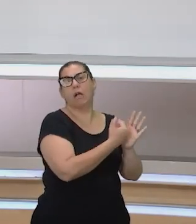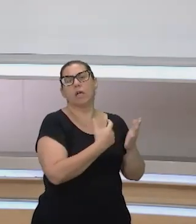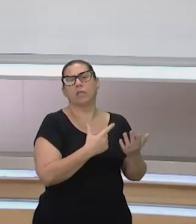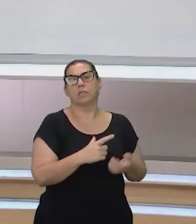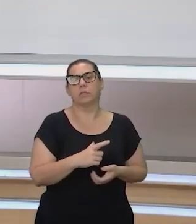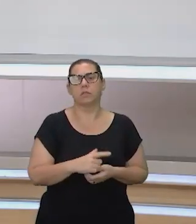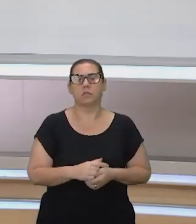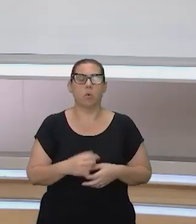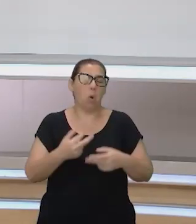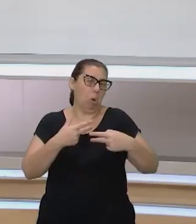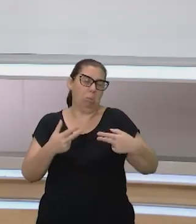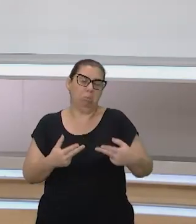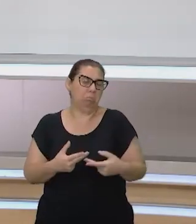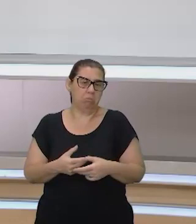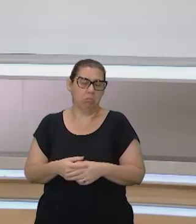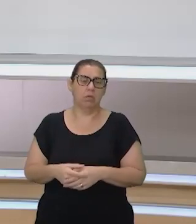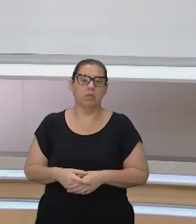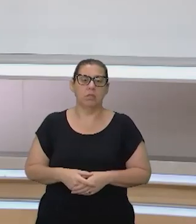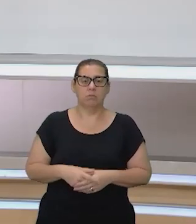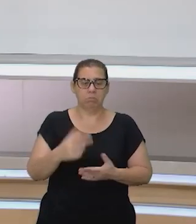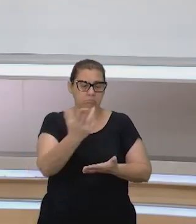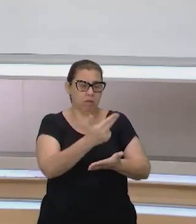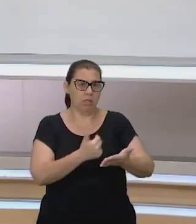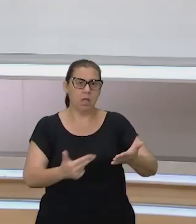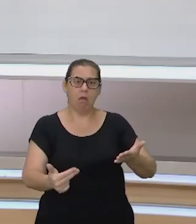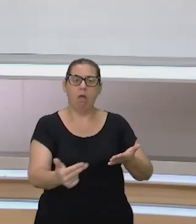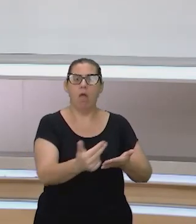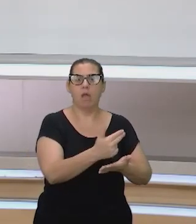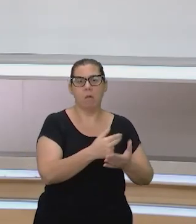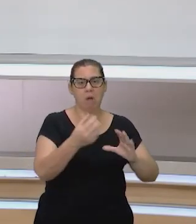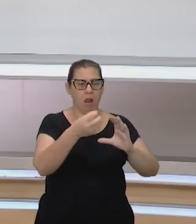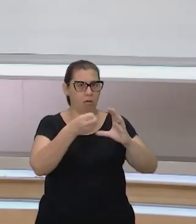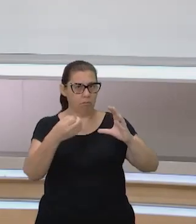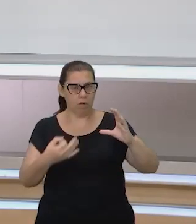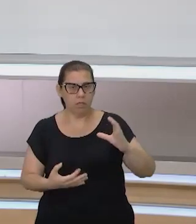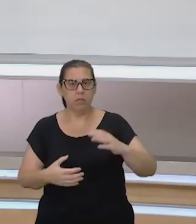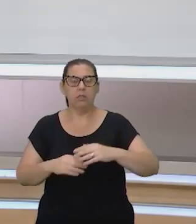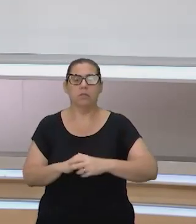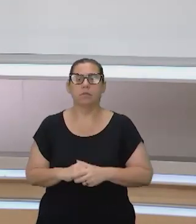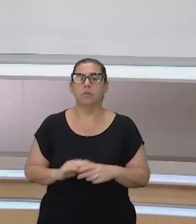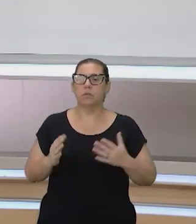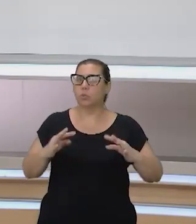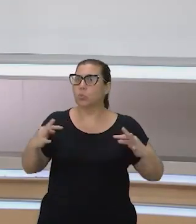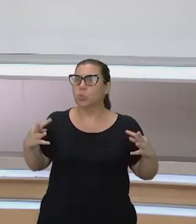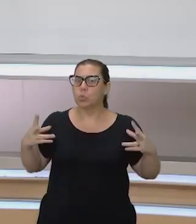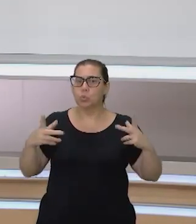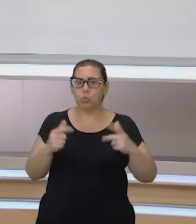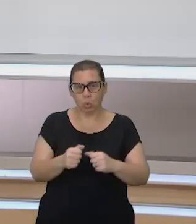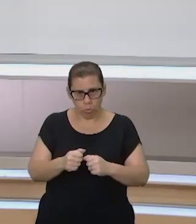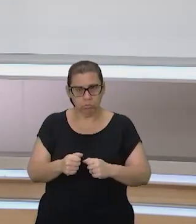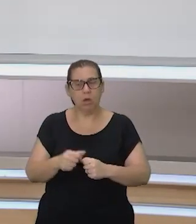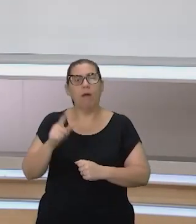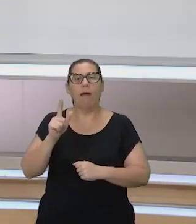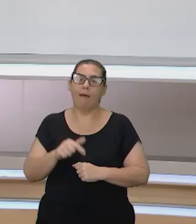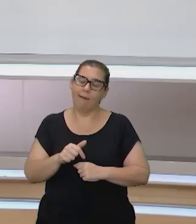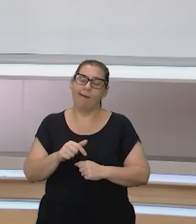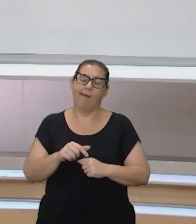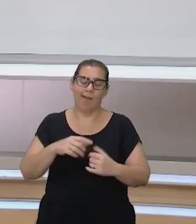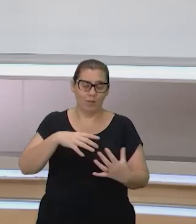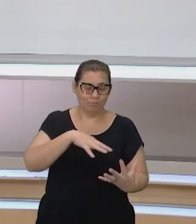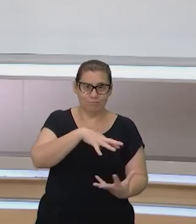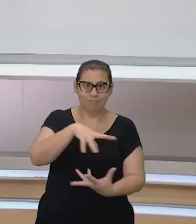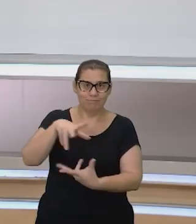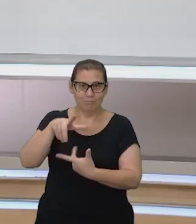com ícones gráficos, ó, né, caracteres, tá? Então, tudo isso aqui faz parte desse universo,